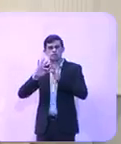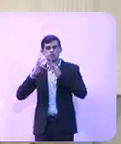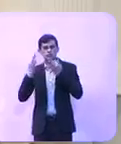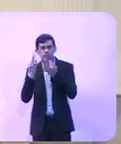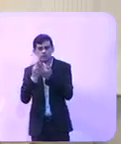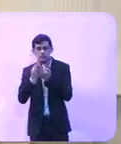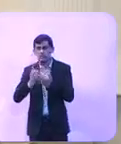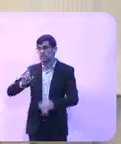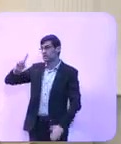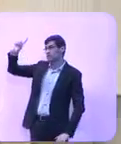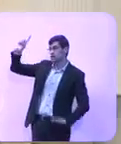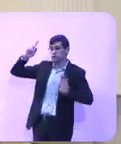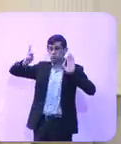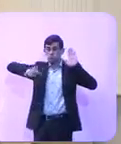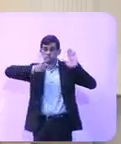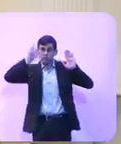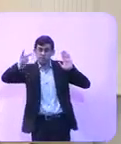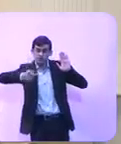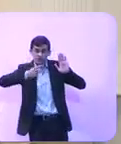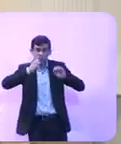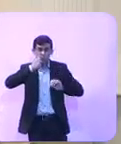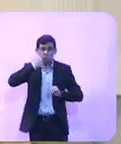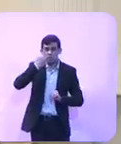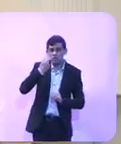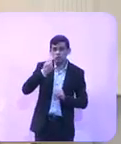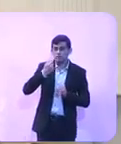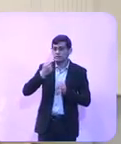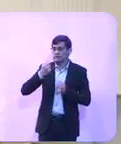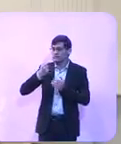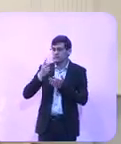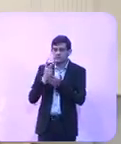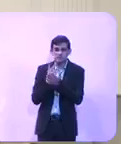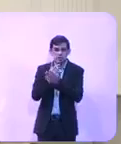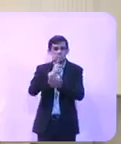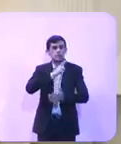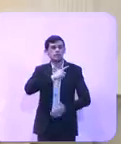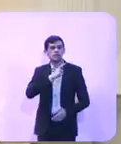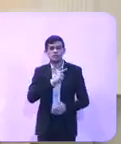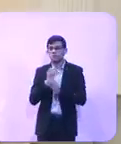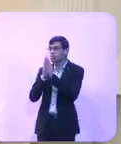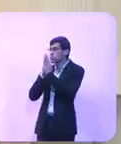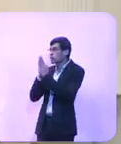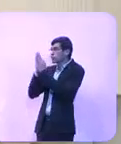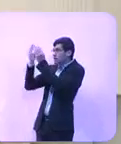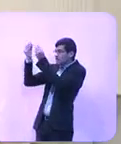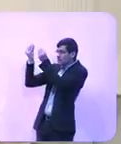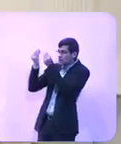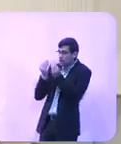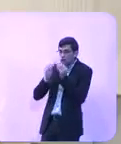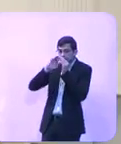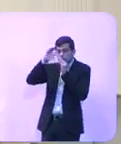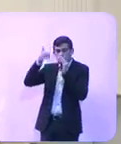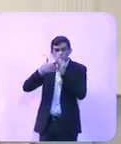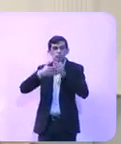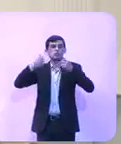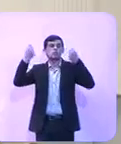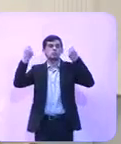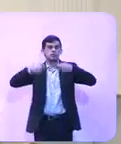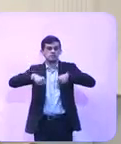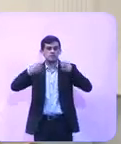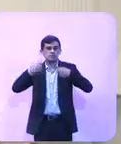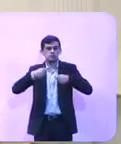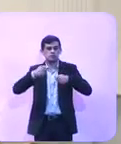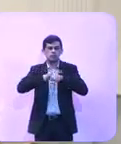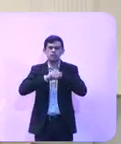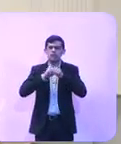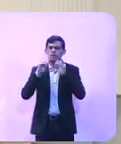Tu prometeste que o pão nosso de cada dia o Senhor nos daria, então sustenta a nossa casa. Quando a gente ora